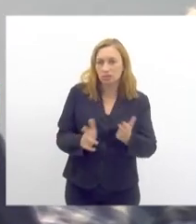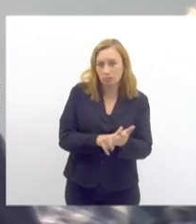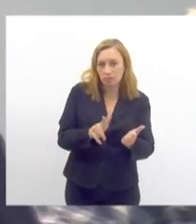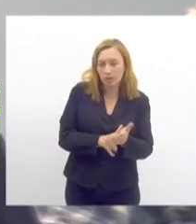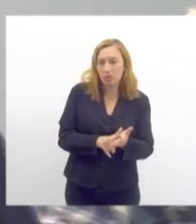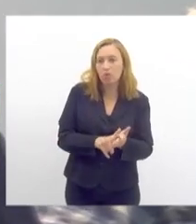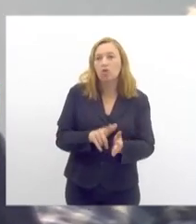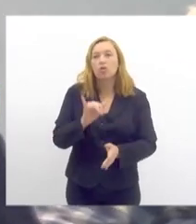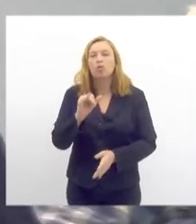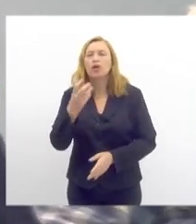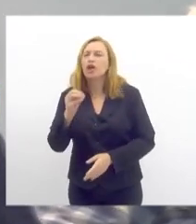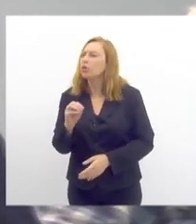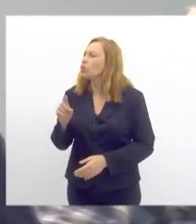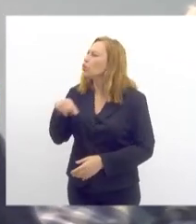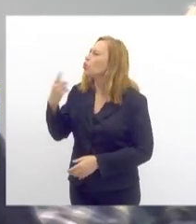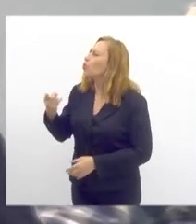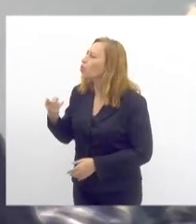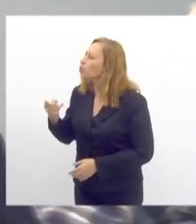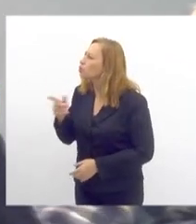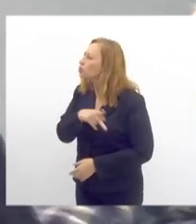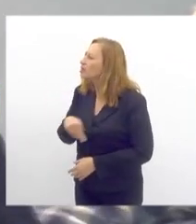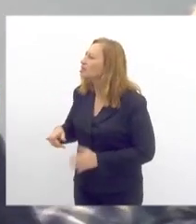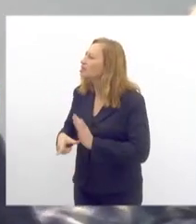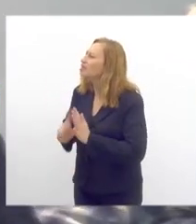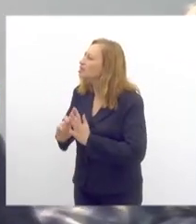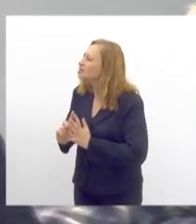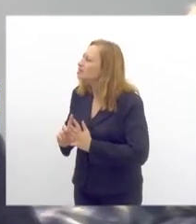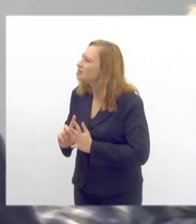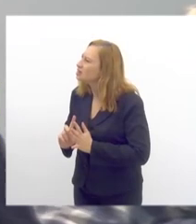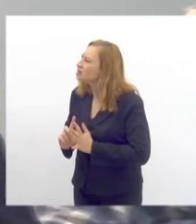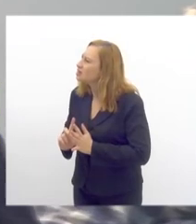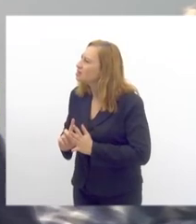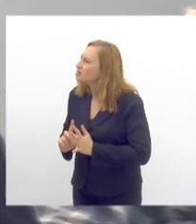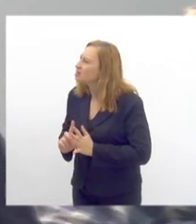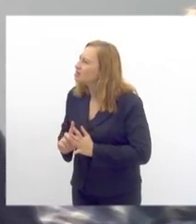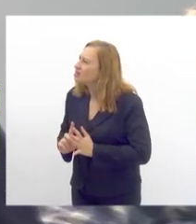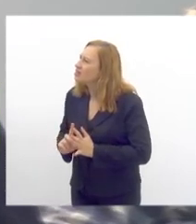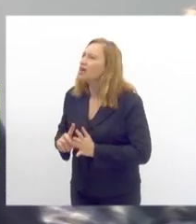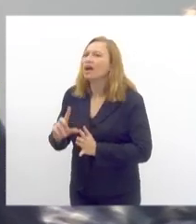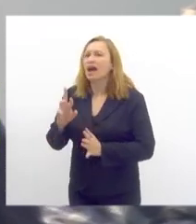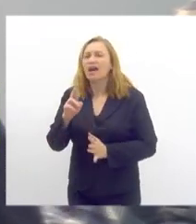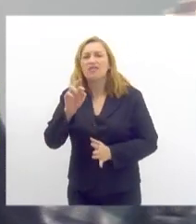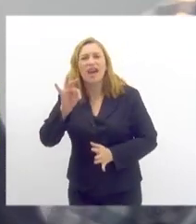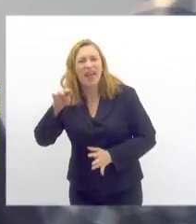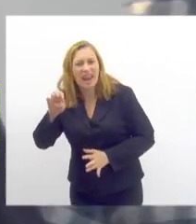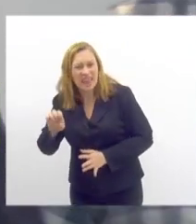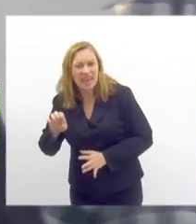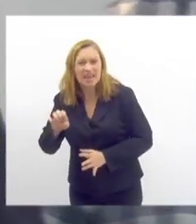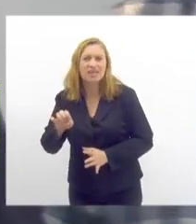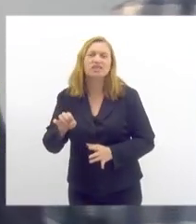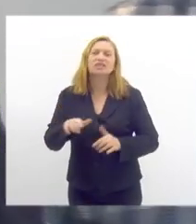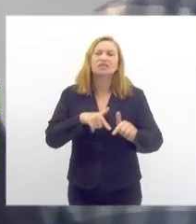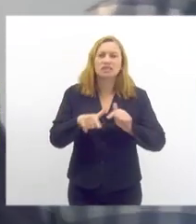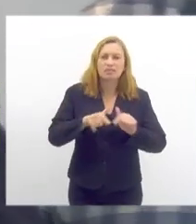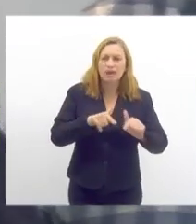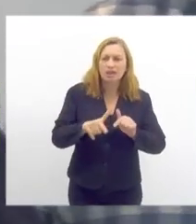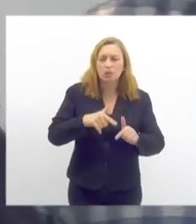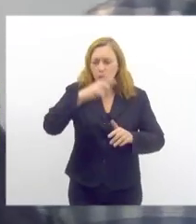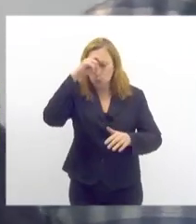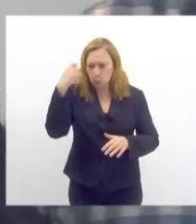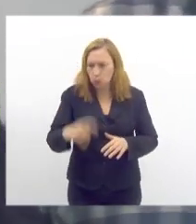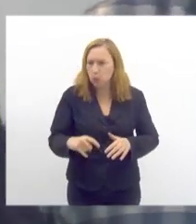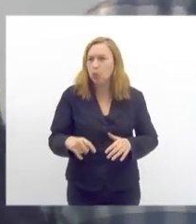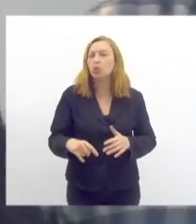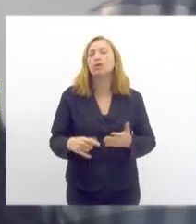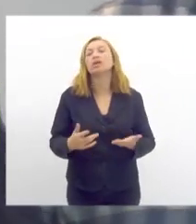o... Como é que era o nome do presidente anterior, Igor? O Rafael, eles trabalharam incansavelmente nisso com